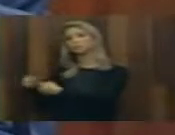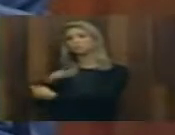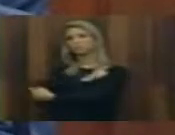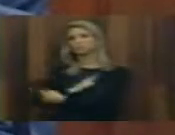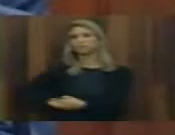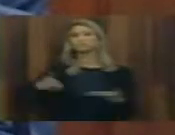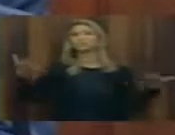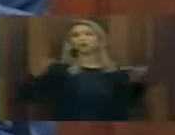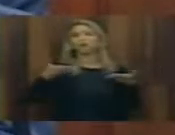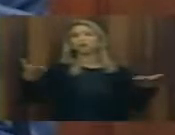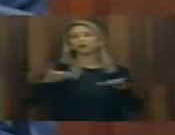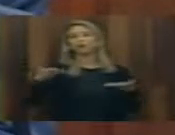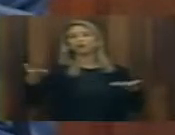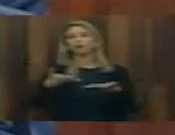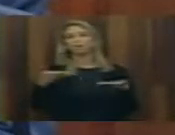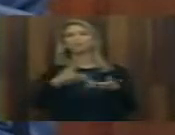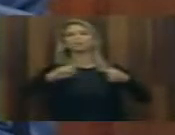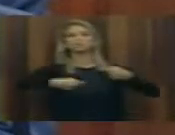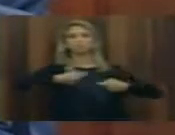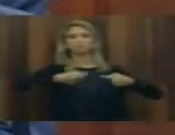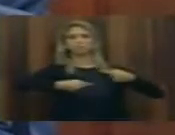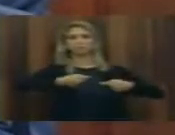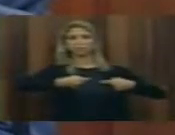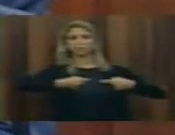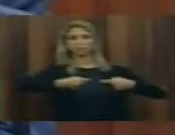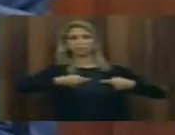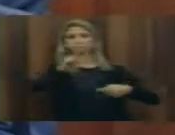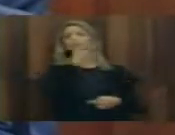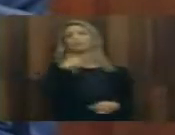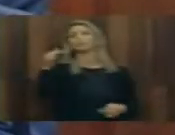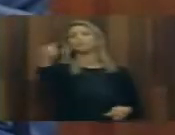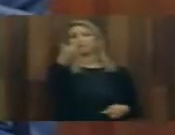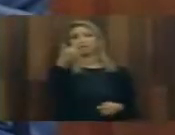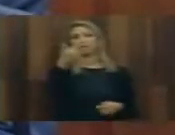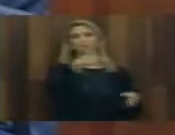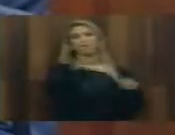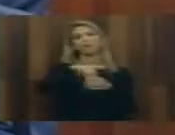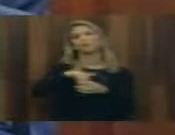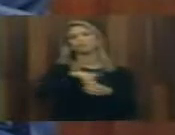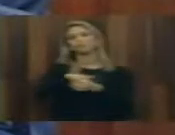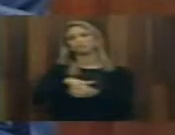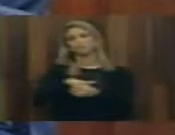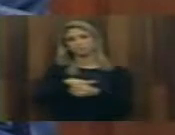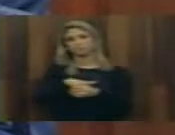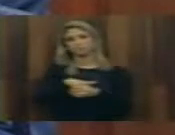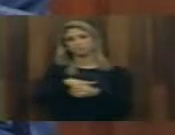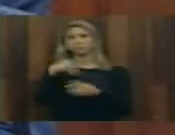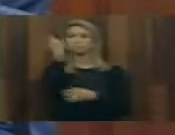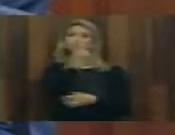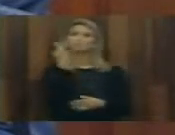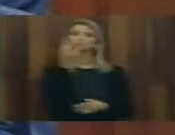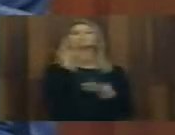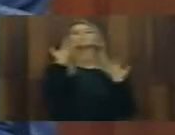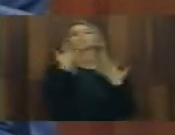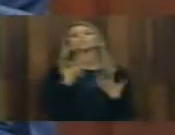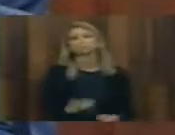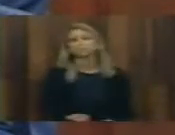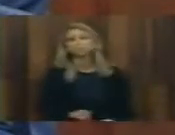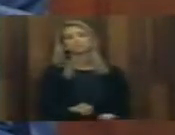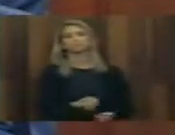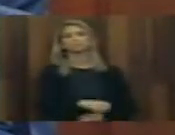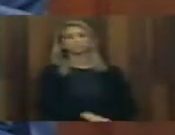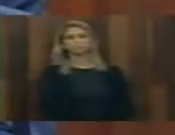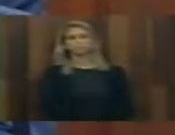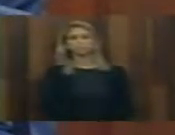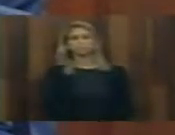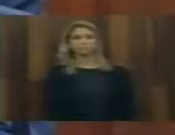Públicas. Coloco o parecer em discussão. Não havendo quem queira discutir, em votação, os favoráveis permaneçam como